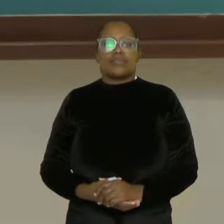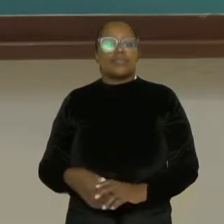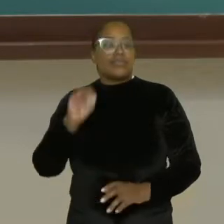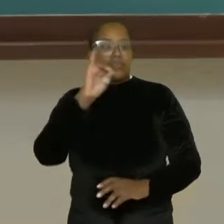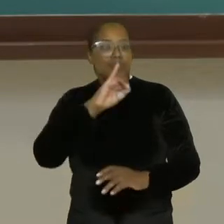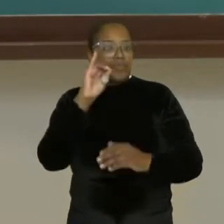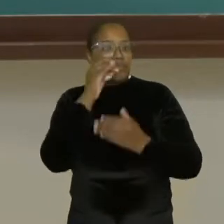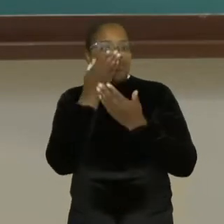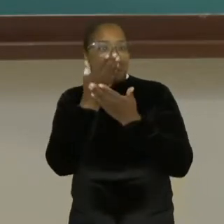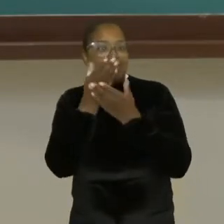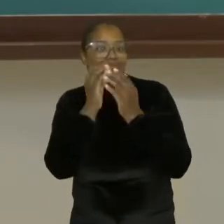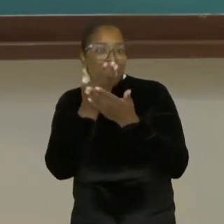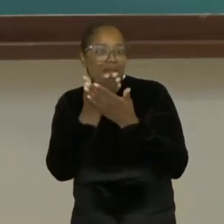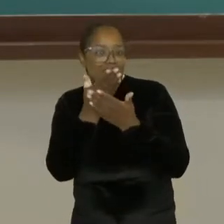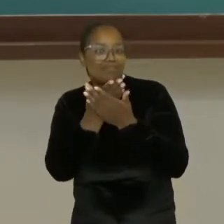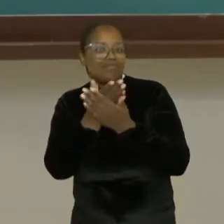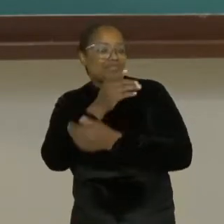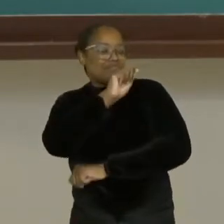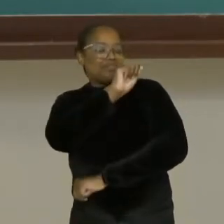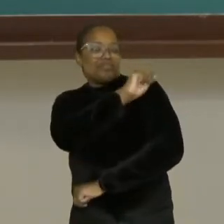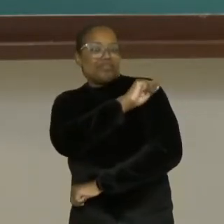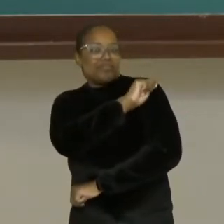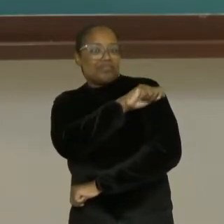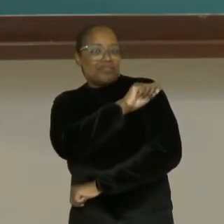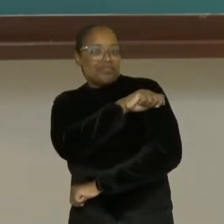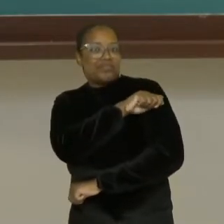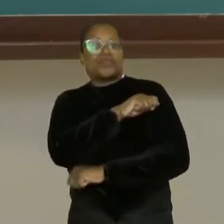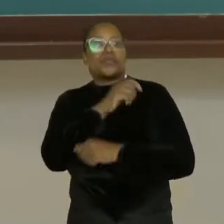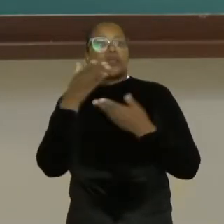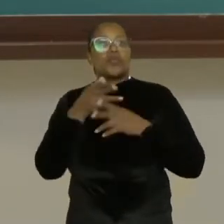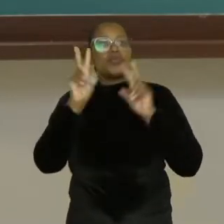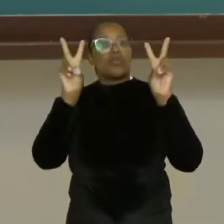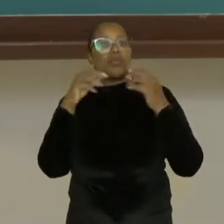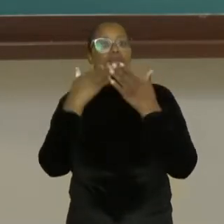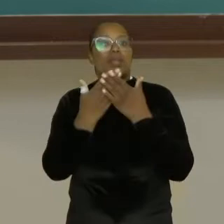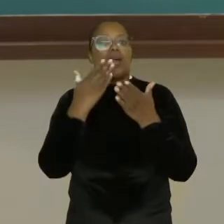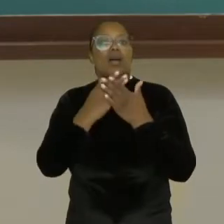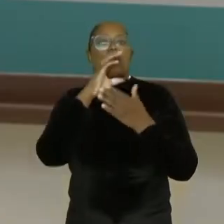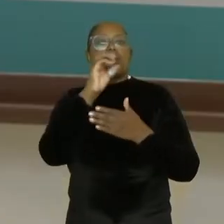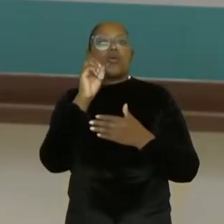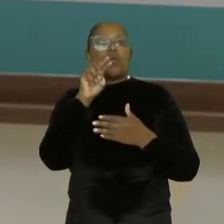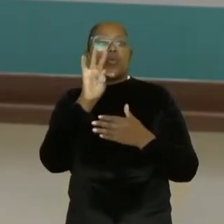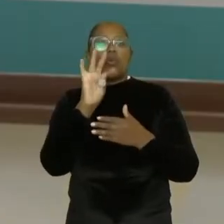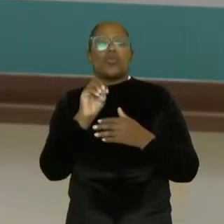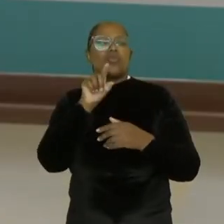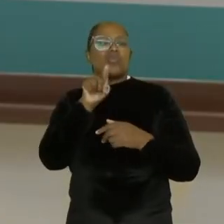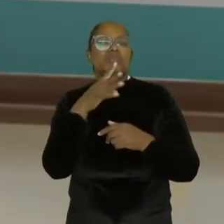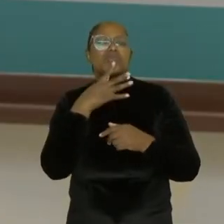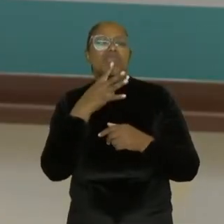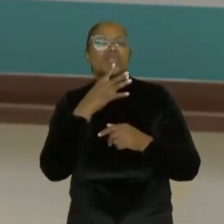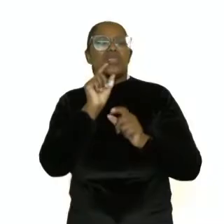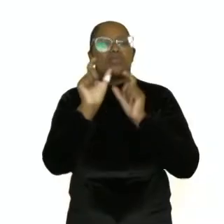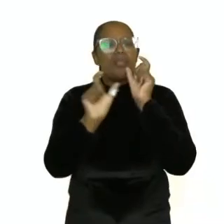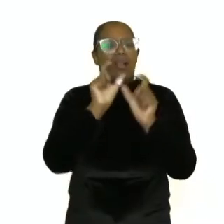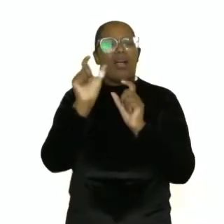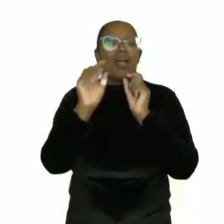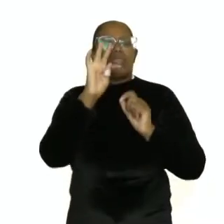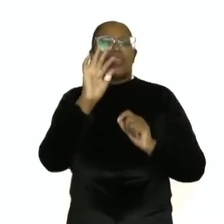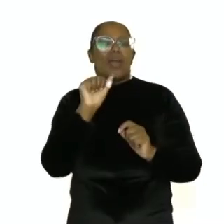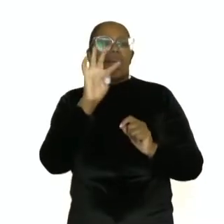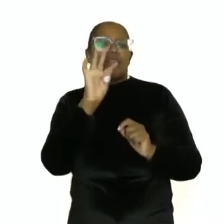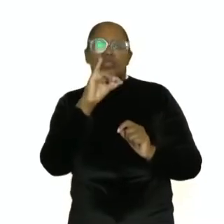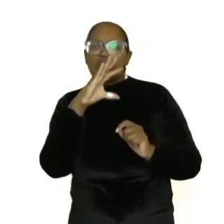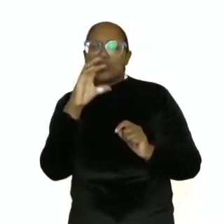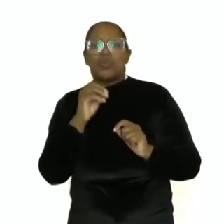Olá, alunos do 8º ano. Nesse vídeo vamos falar sobre o conto. Você conhece as palavras Tati-Pirum? Já leu um conto